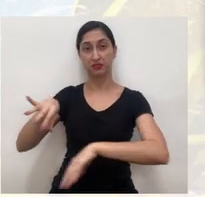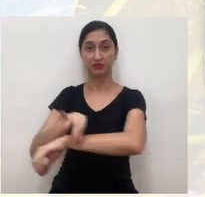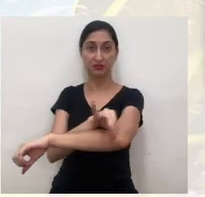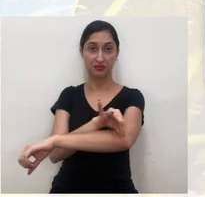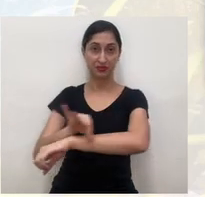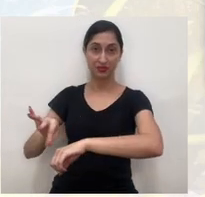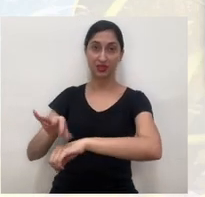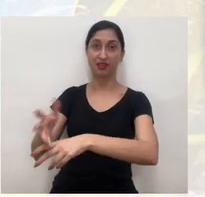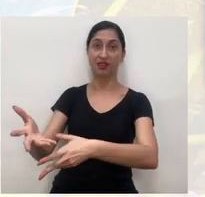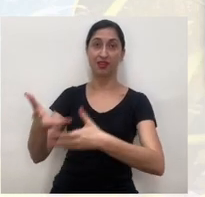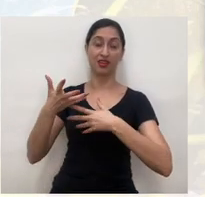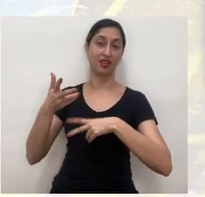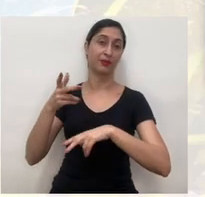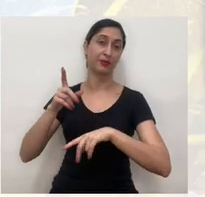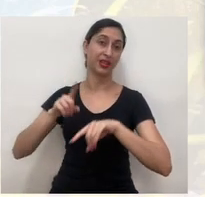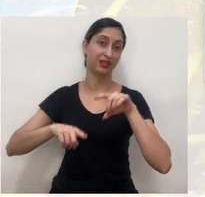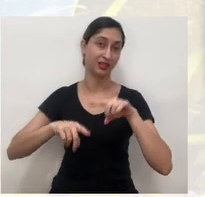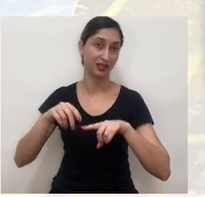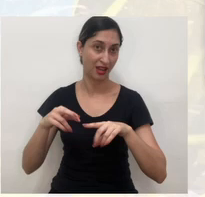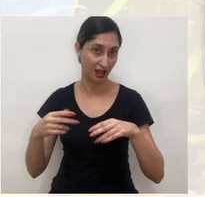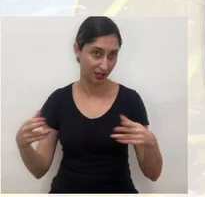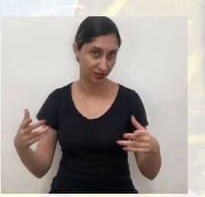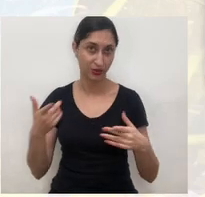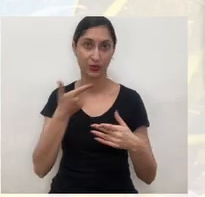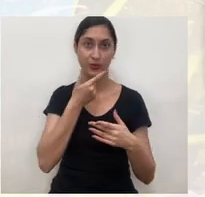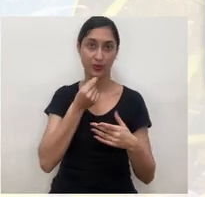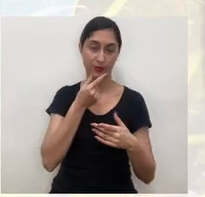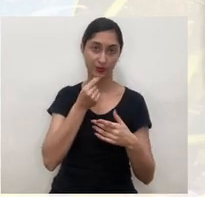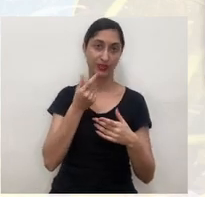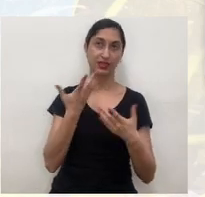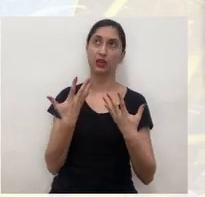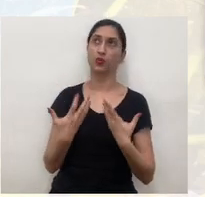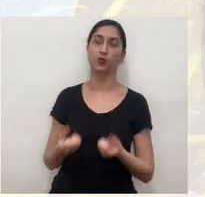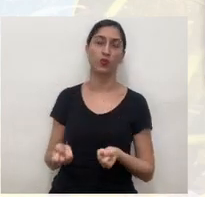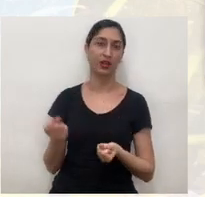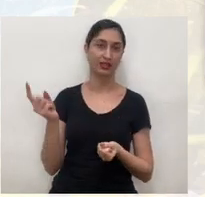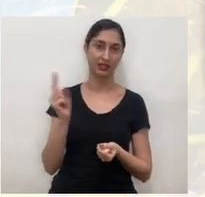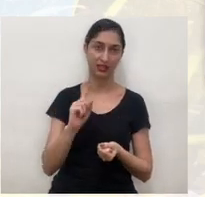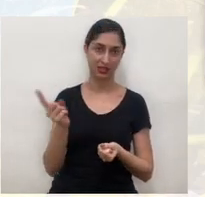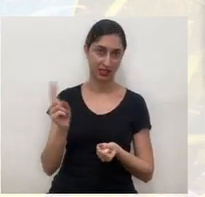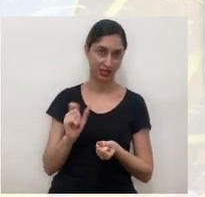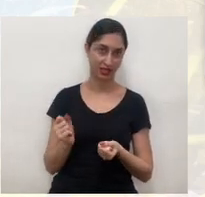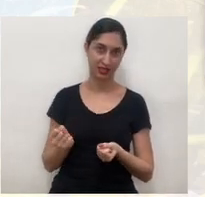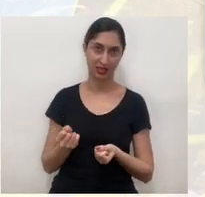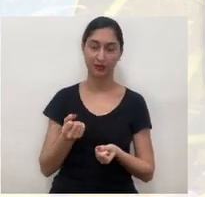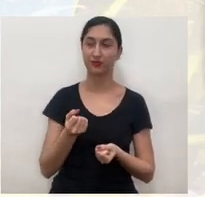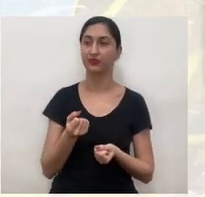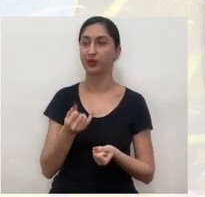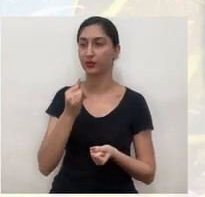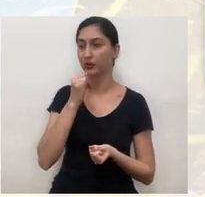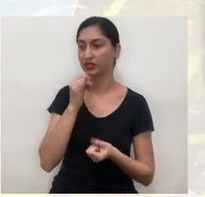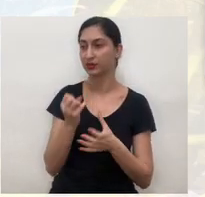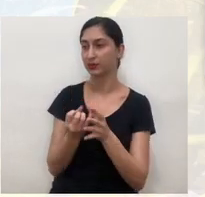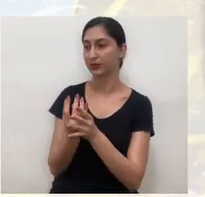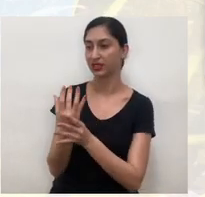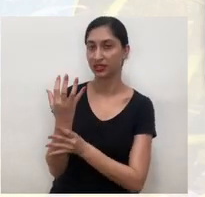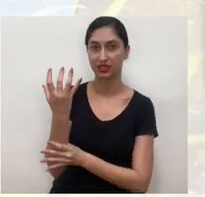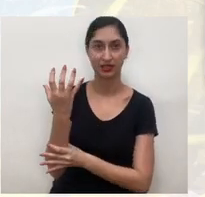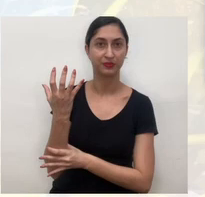projetos. Ele fazia isso nesse sentido, ele não se conformava com a oferta de plantas que são